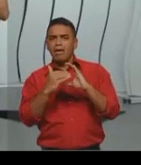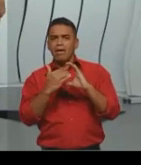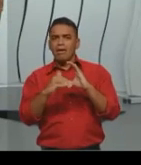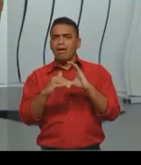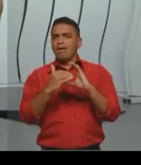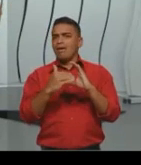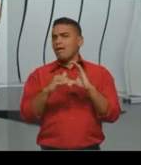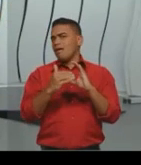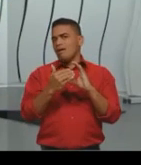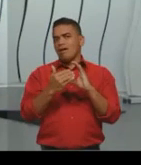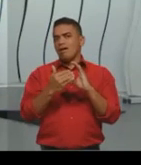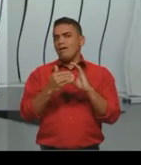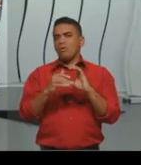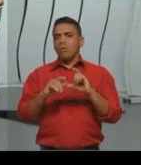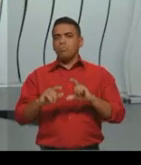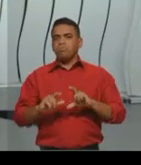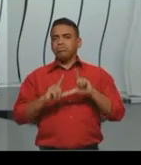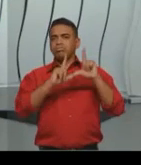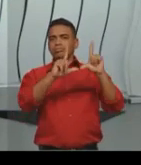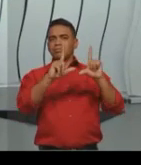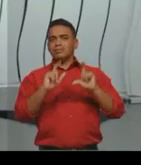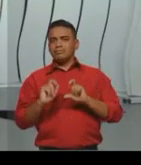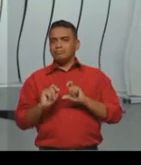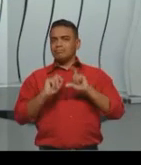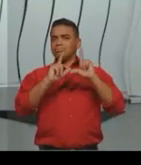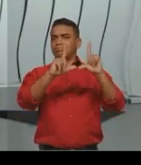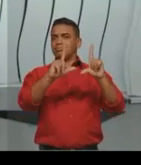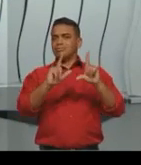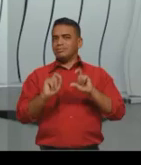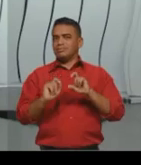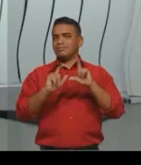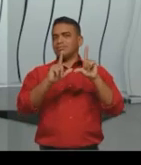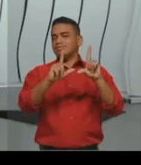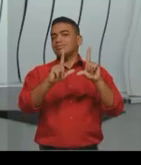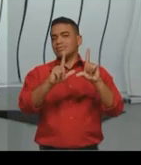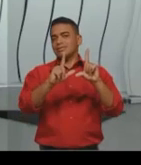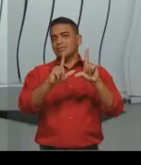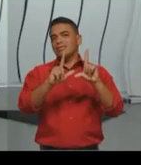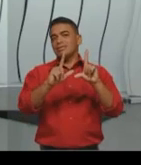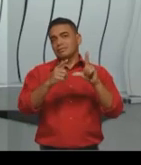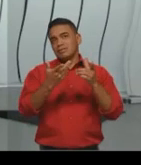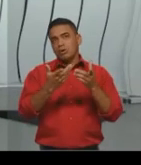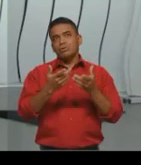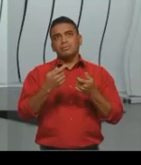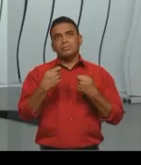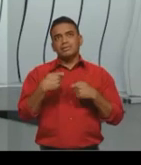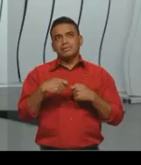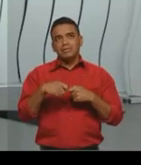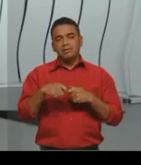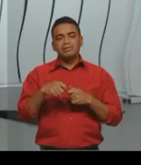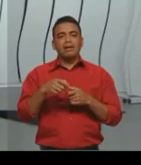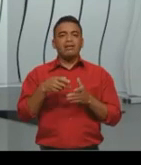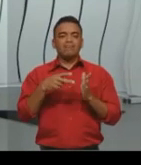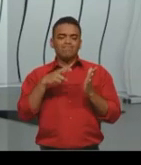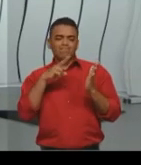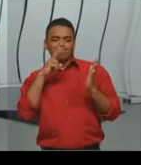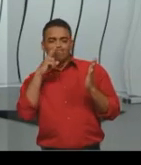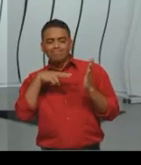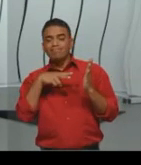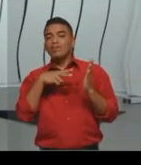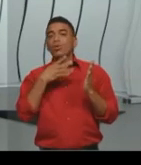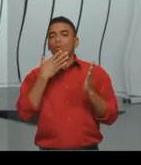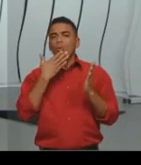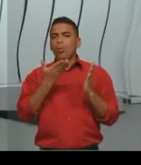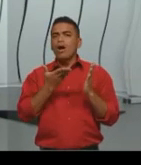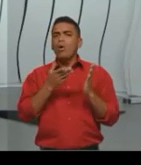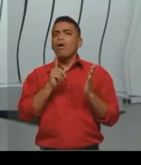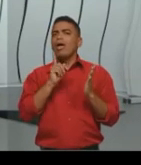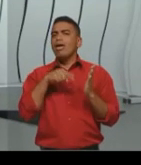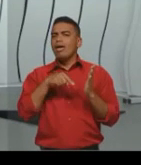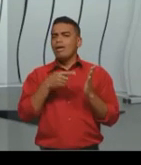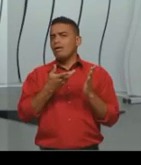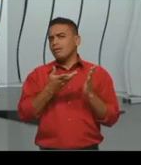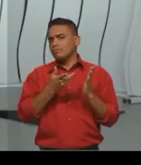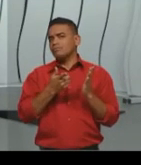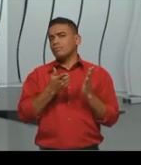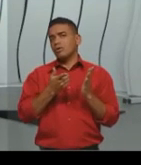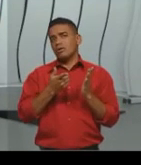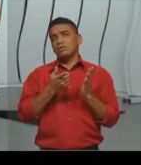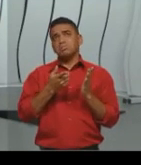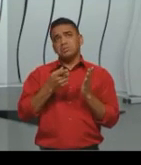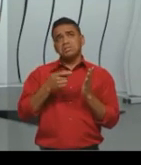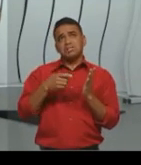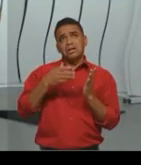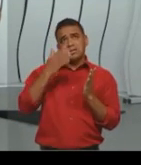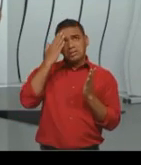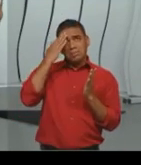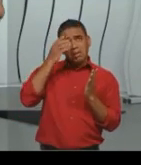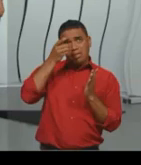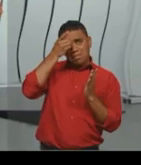redigir um PowerPoint, vários que a gente tem aquela necessidade de criar, e outros que a